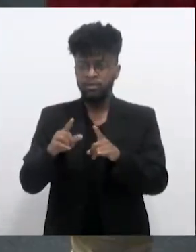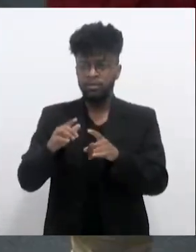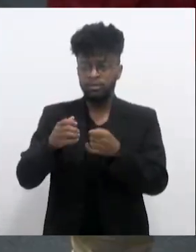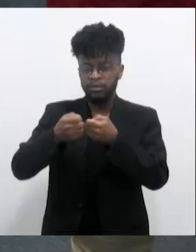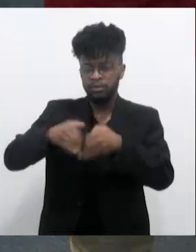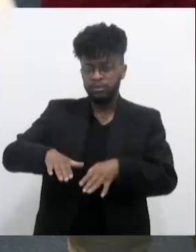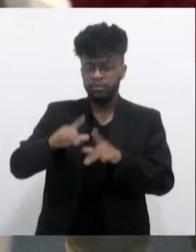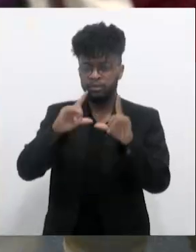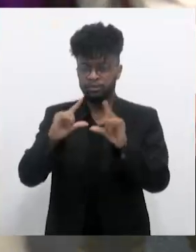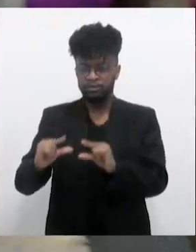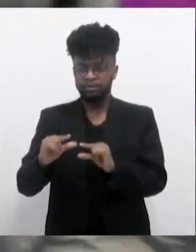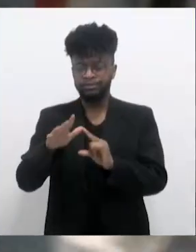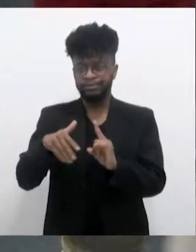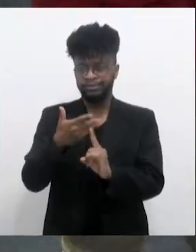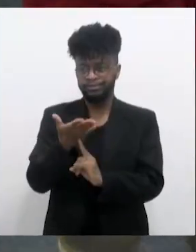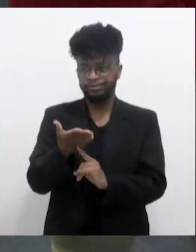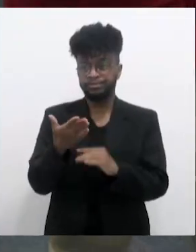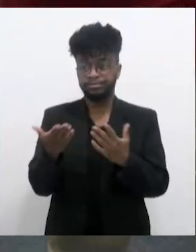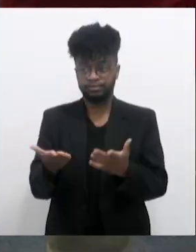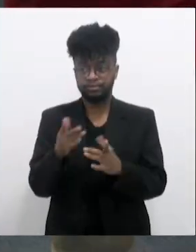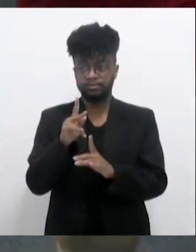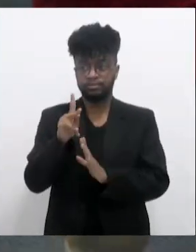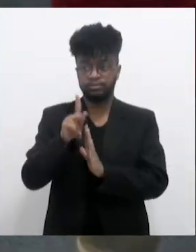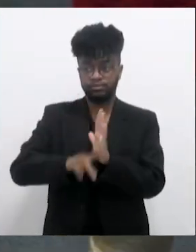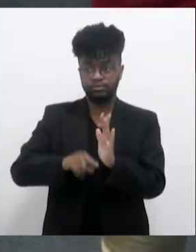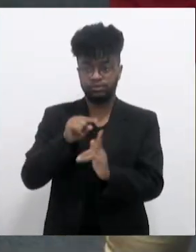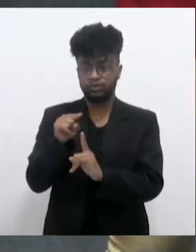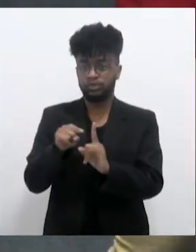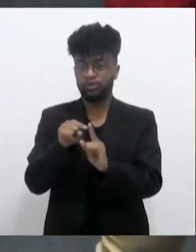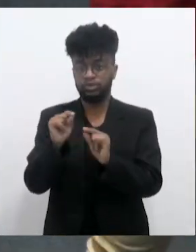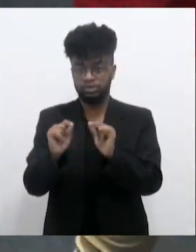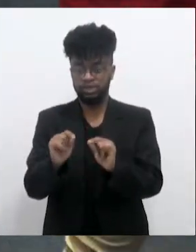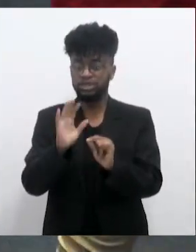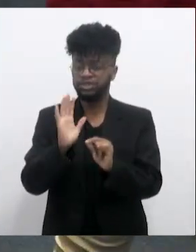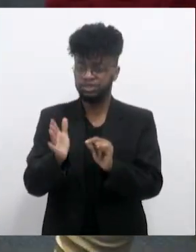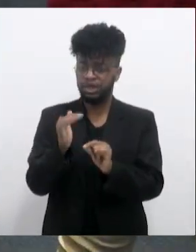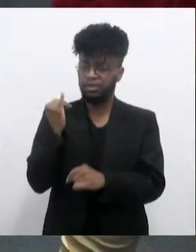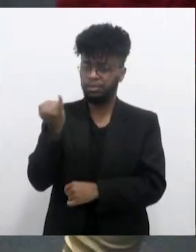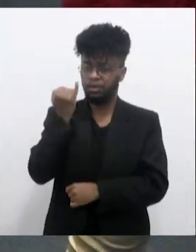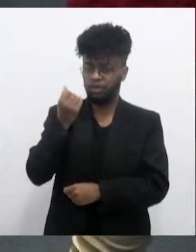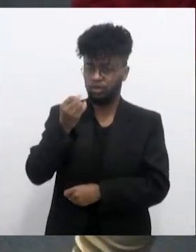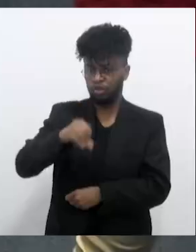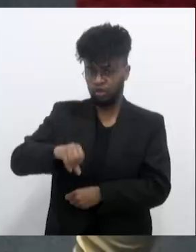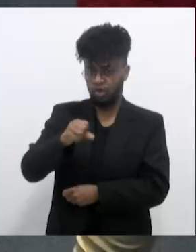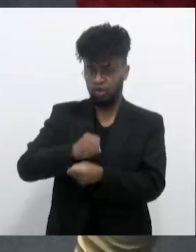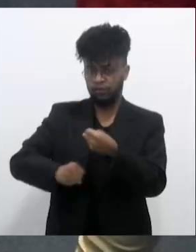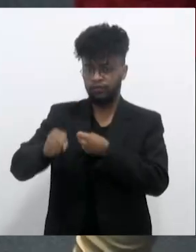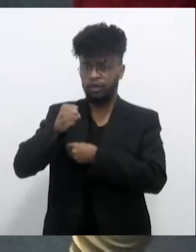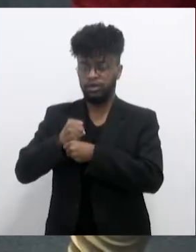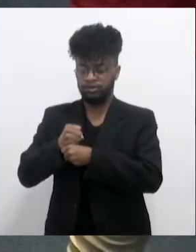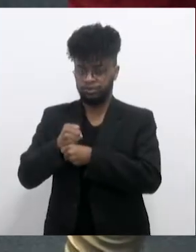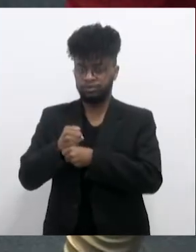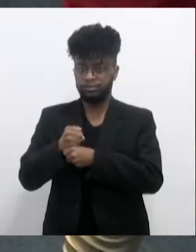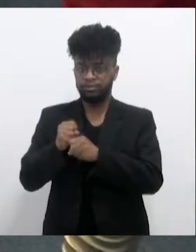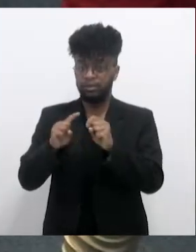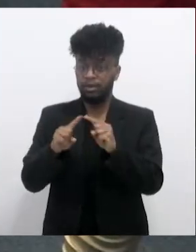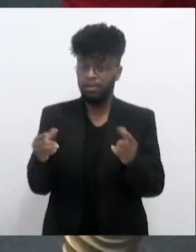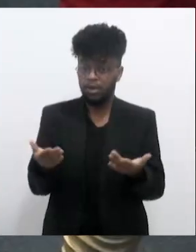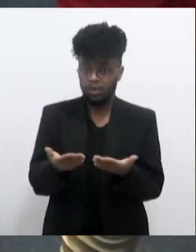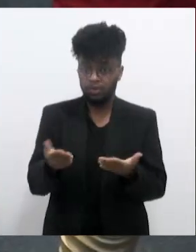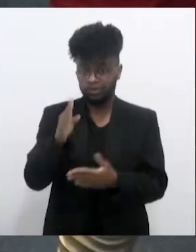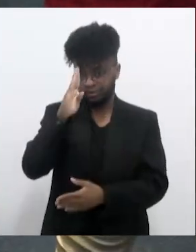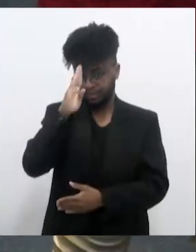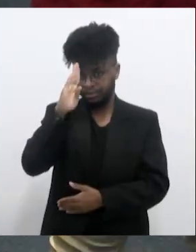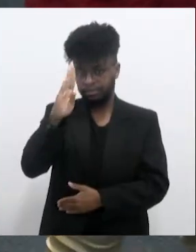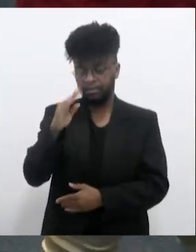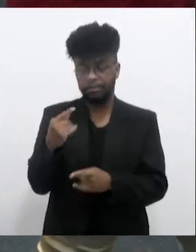o objetivo do projeto já era válido há 9 anos atrás e hoje mais